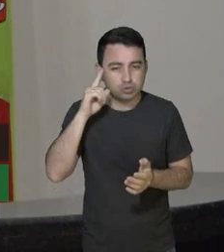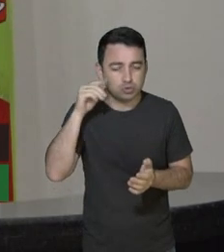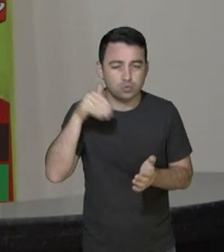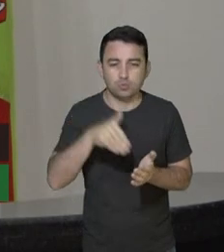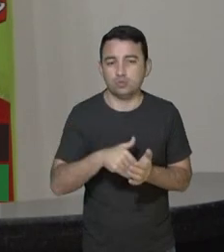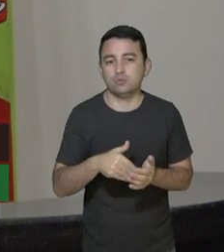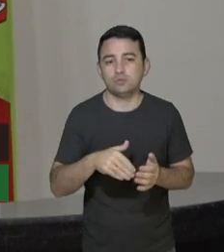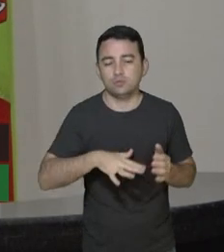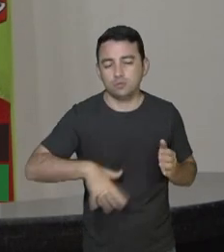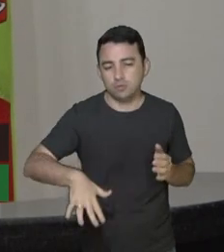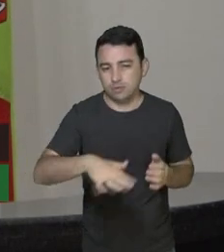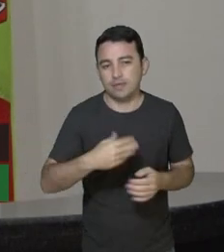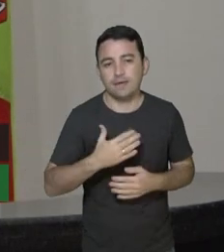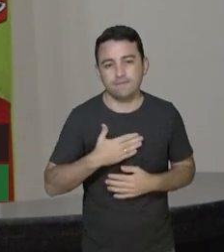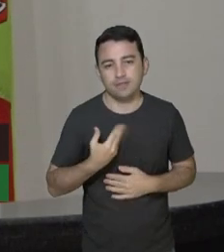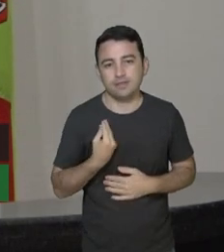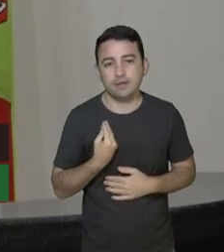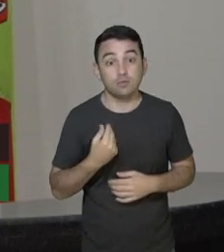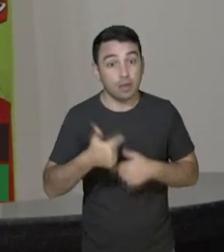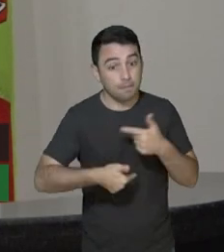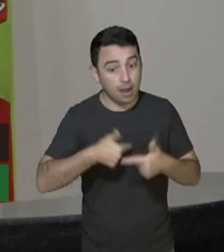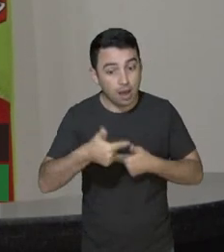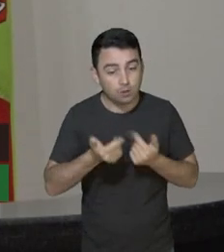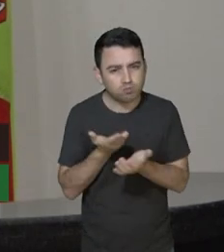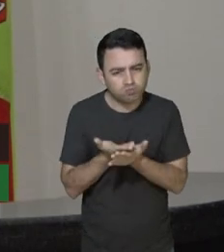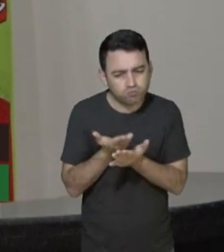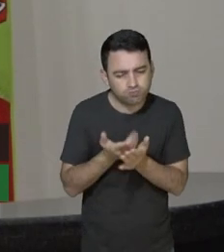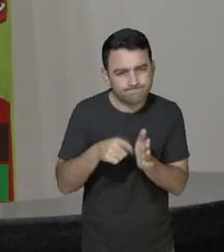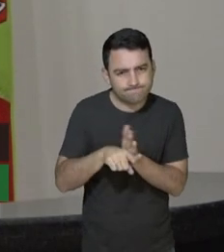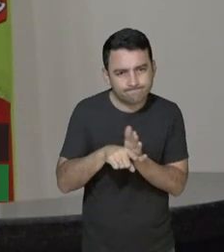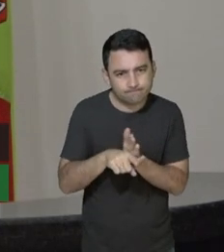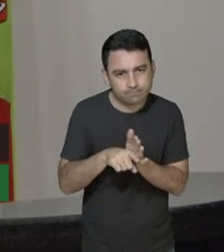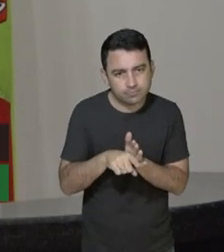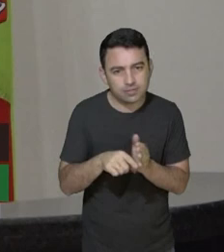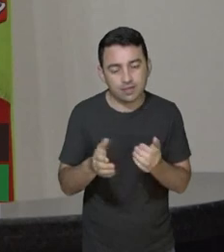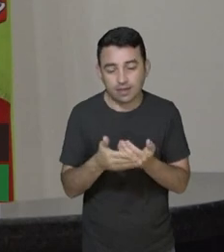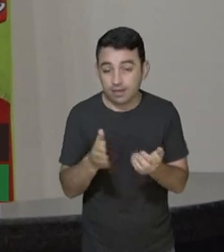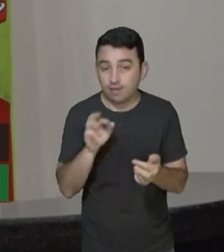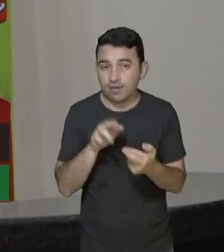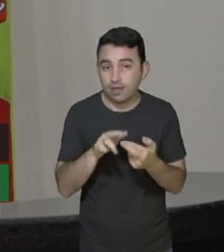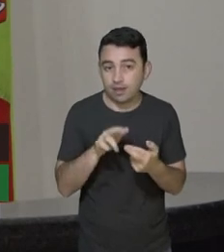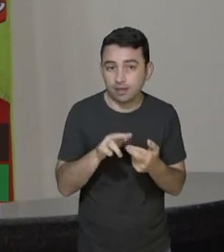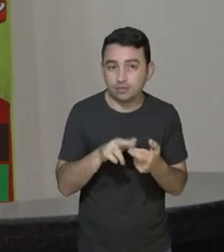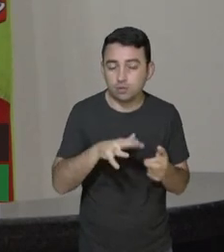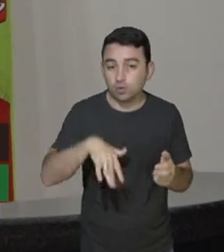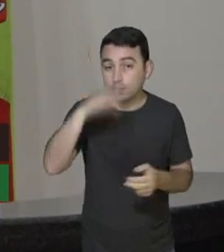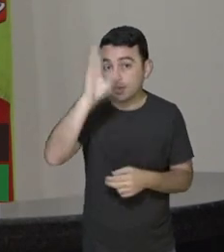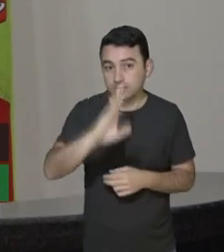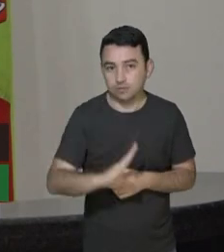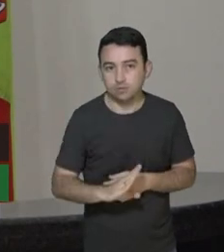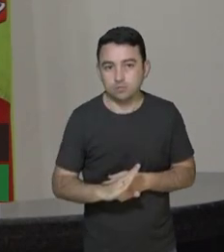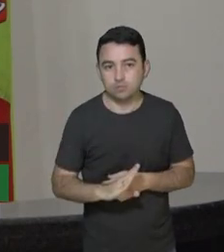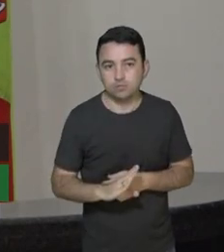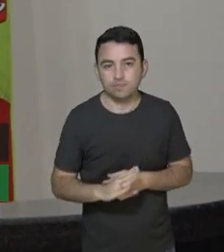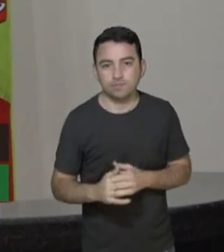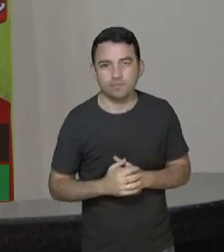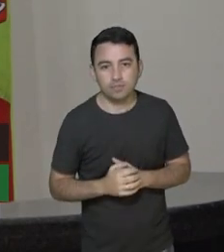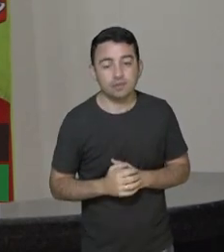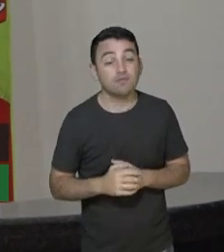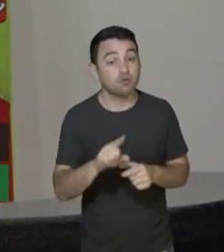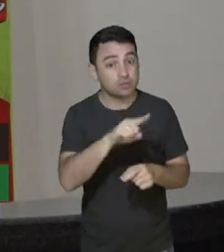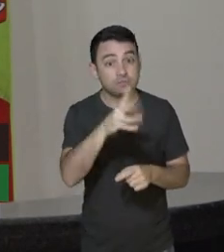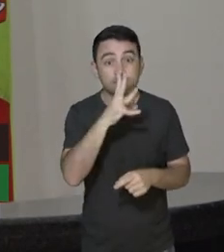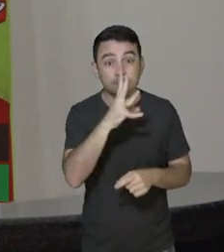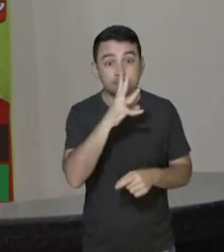A partir do trabalho e do estudo, que passou a ser referência no Brasil e, gente, pasmem,